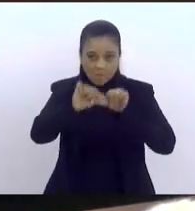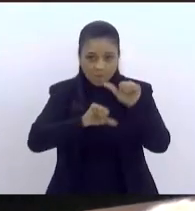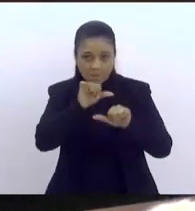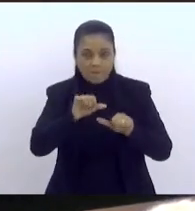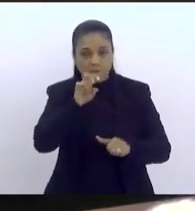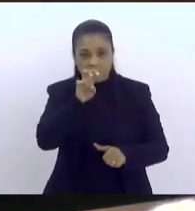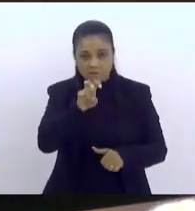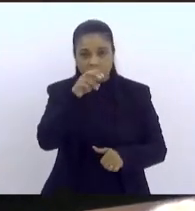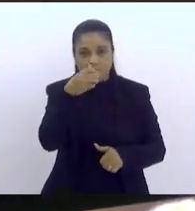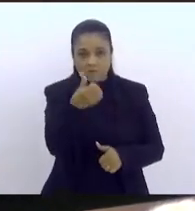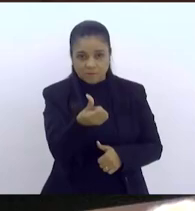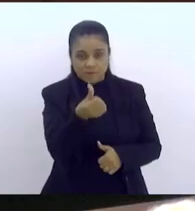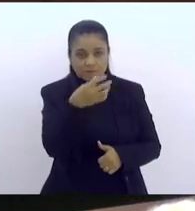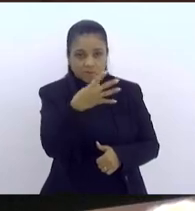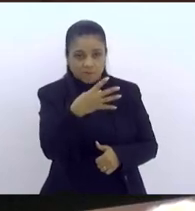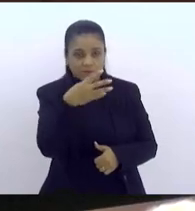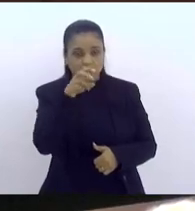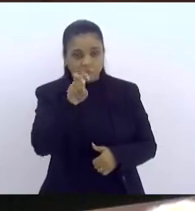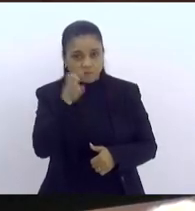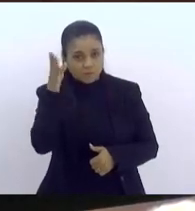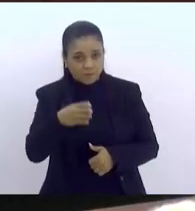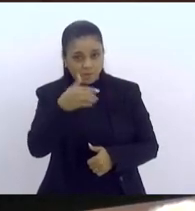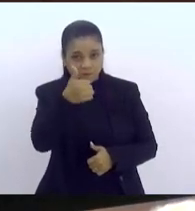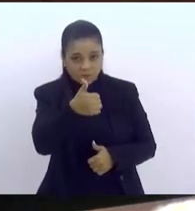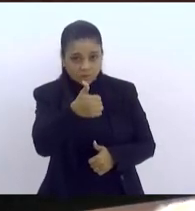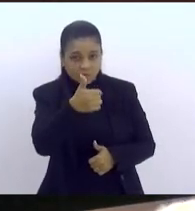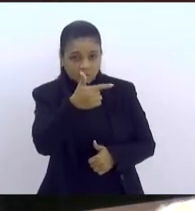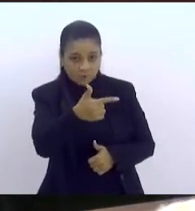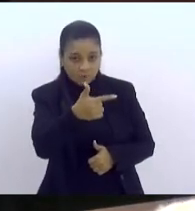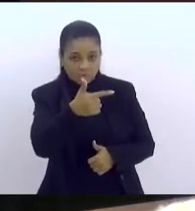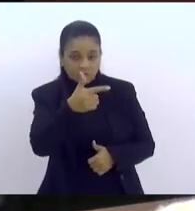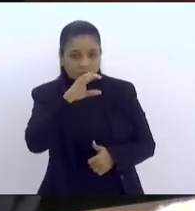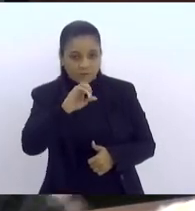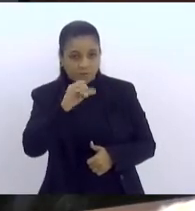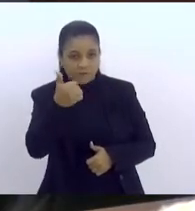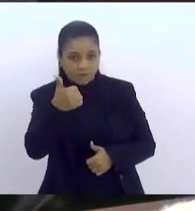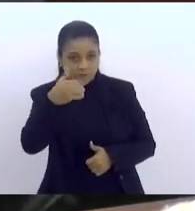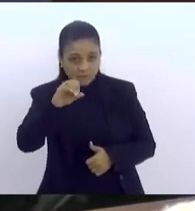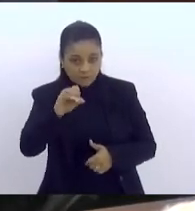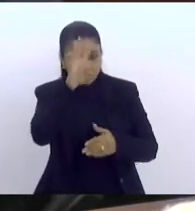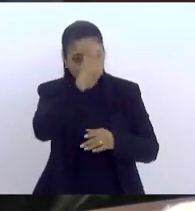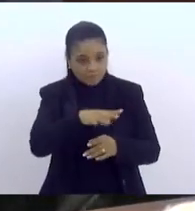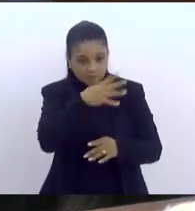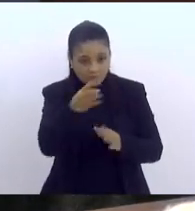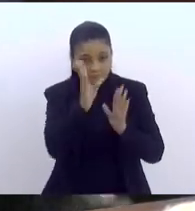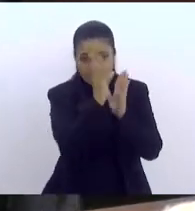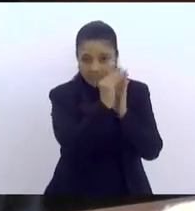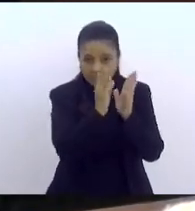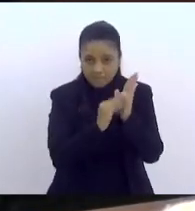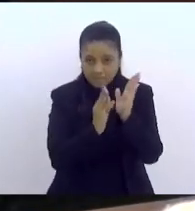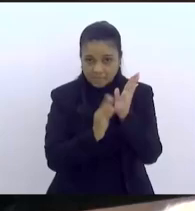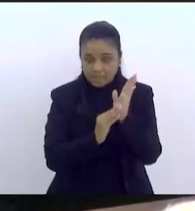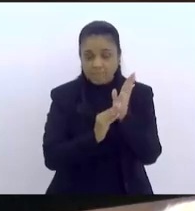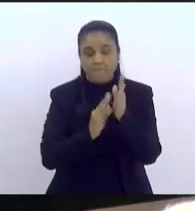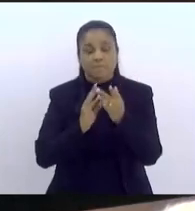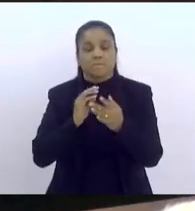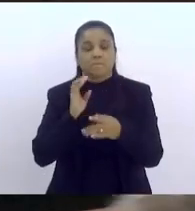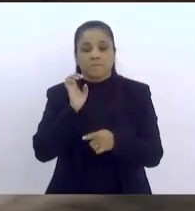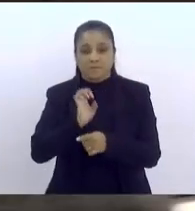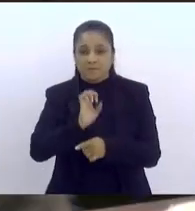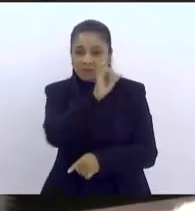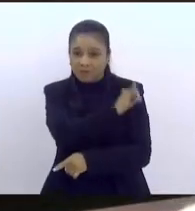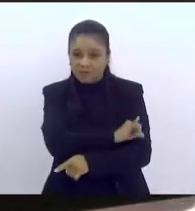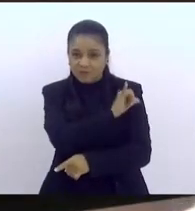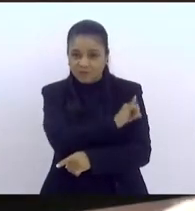de 2010 para incluir no calendário oficial do Estado do Rio de Janeiro o